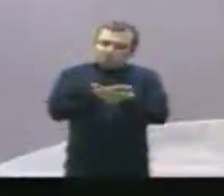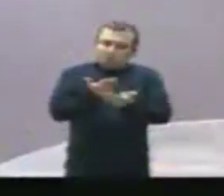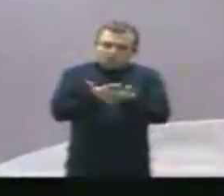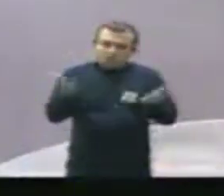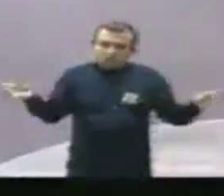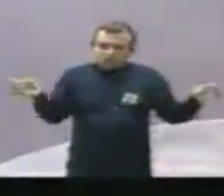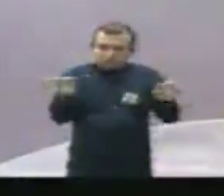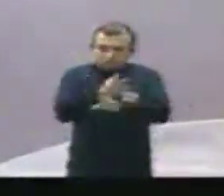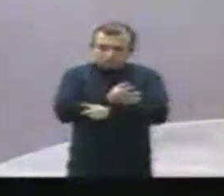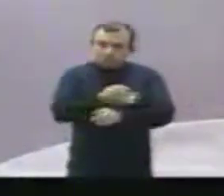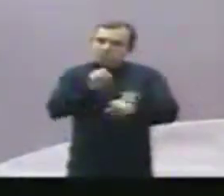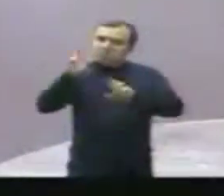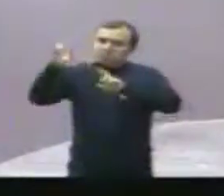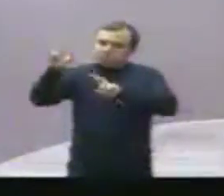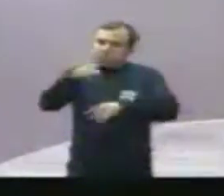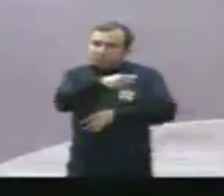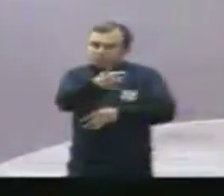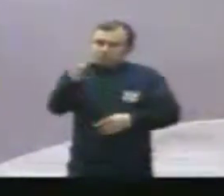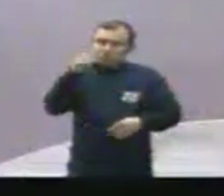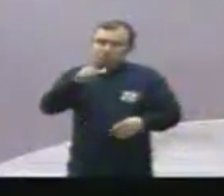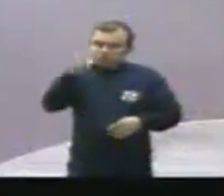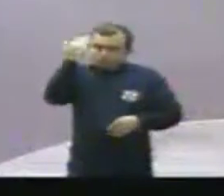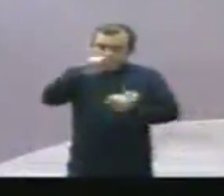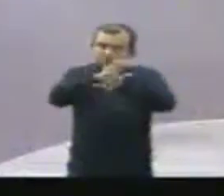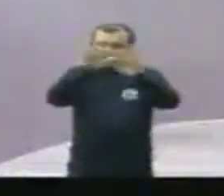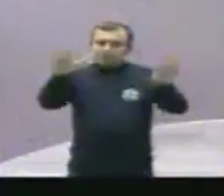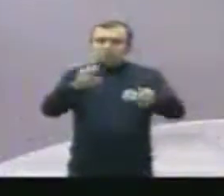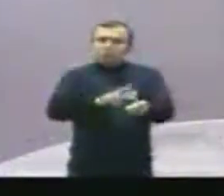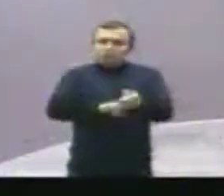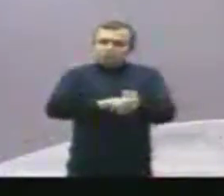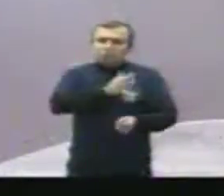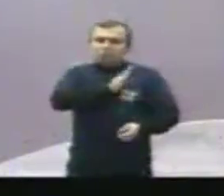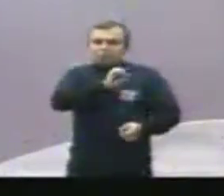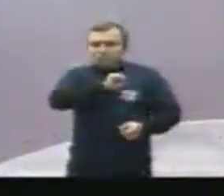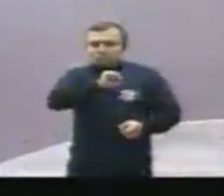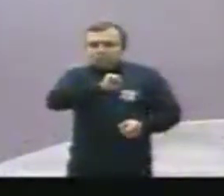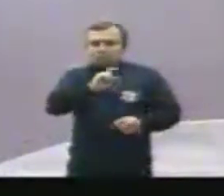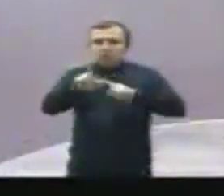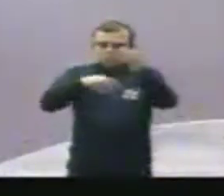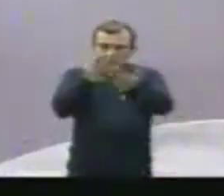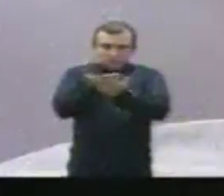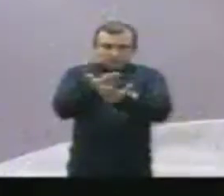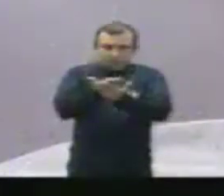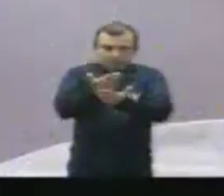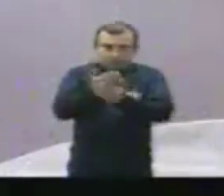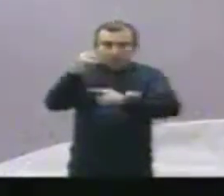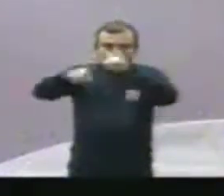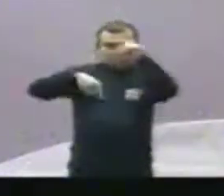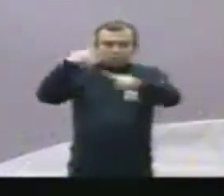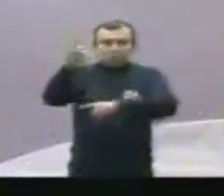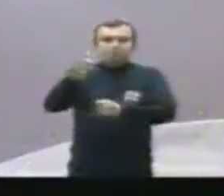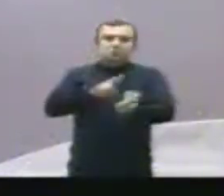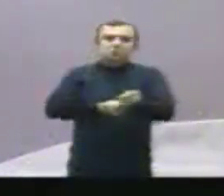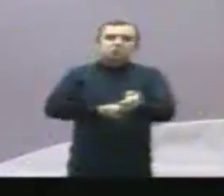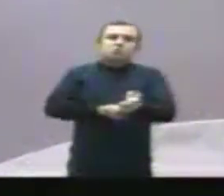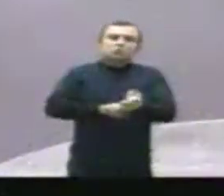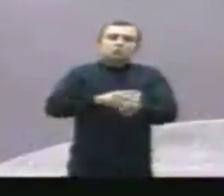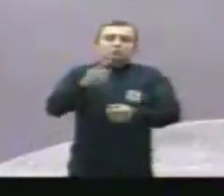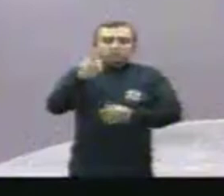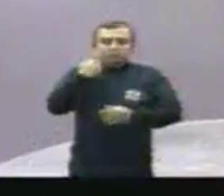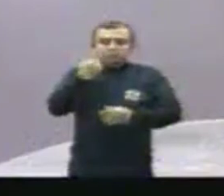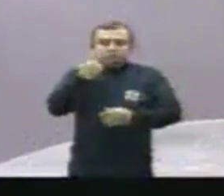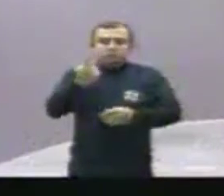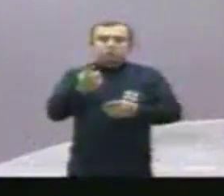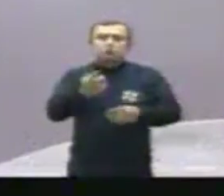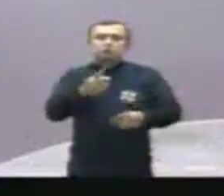mais uma aula. Eu espero que você tenha conseguido entender a frequência cardíaca. Na próxima aula nós estaremos verificando a frequência cardíaca